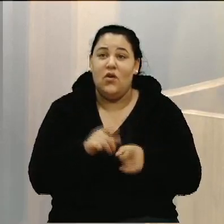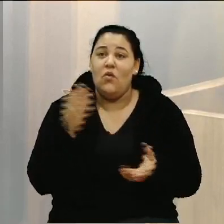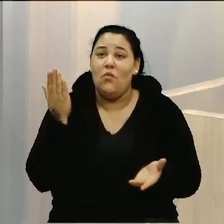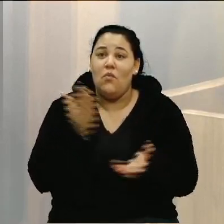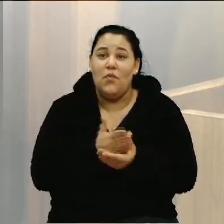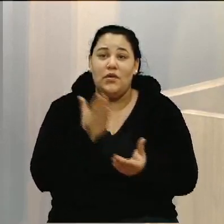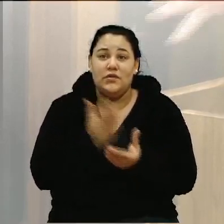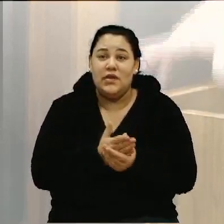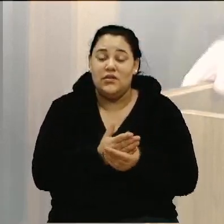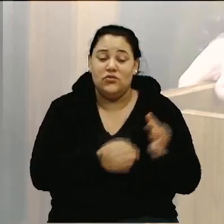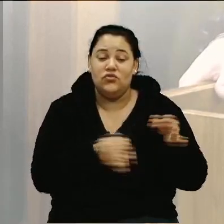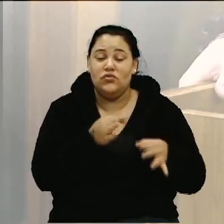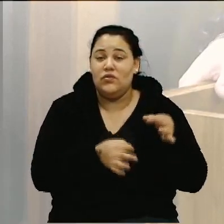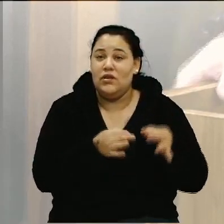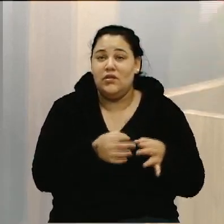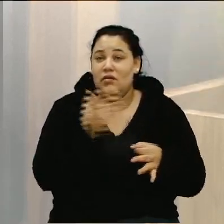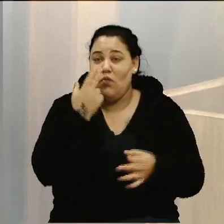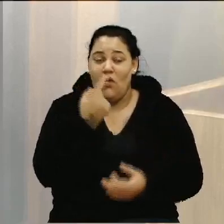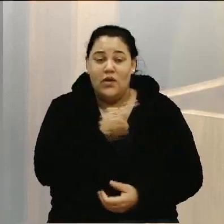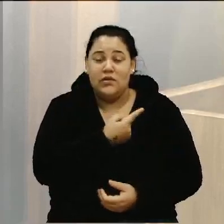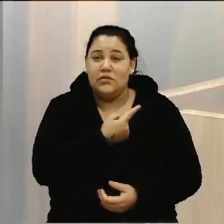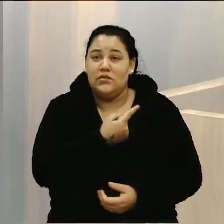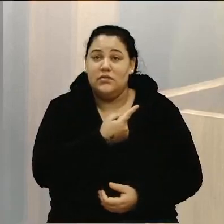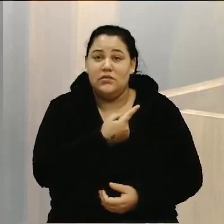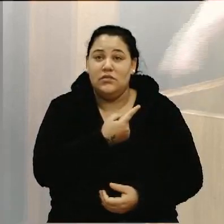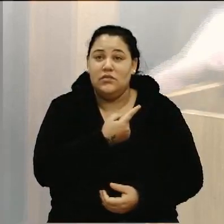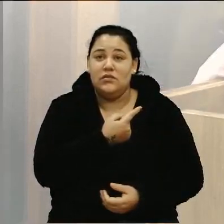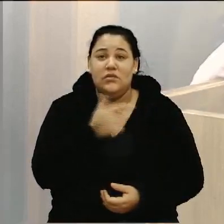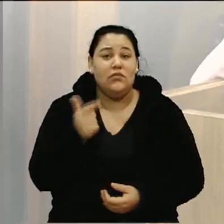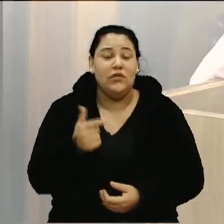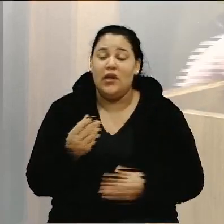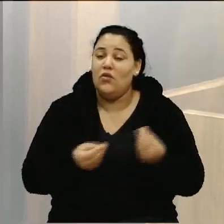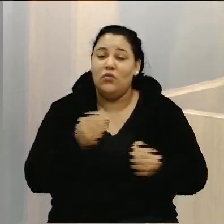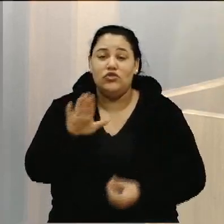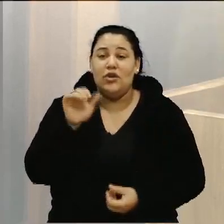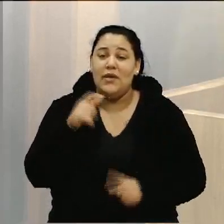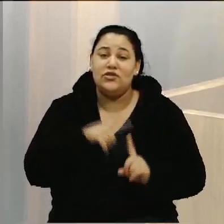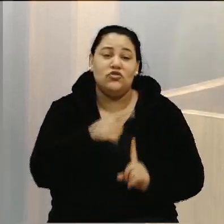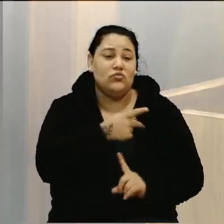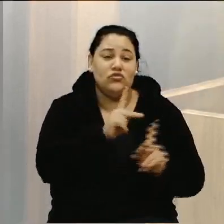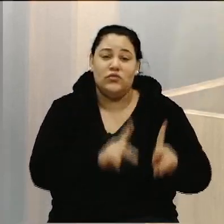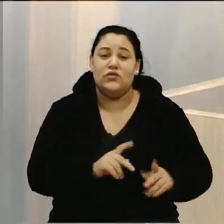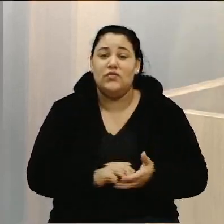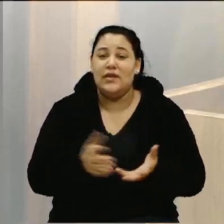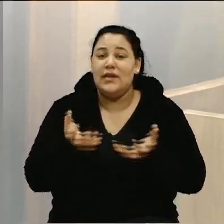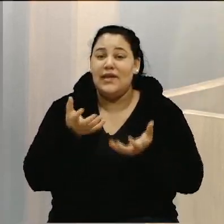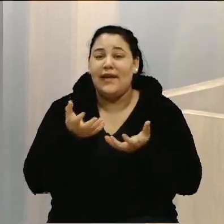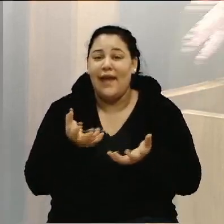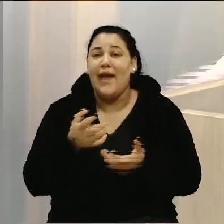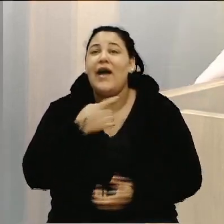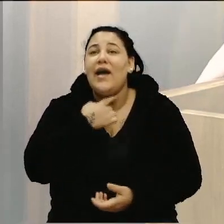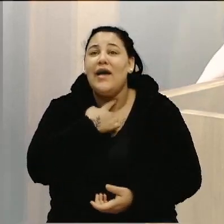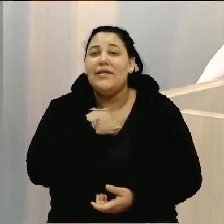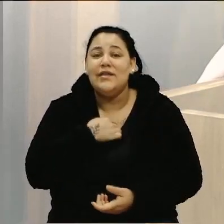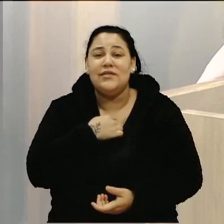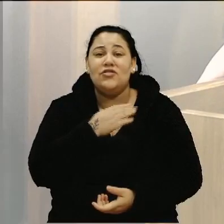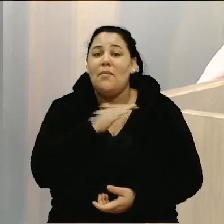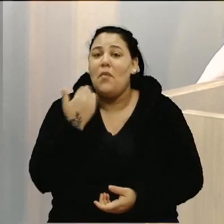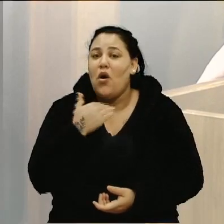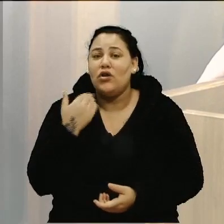transitados em julgados com uma situação parecida. Porque não tem como nomear esse tipo de gente que quer a morte, que deseja a morte das